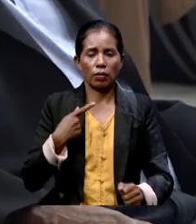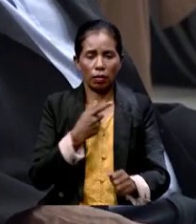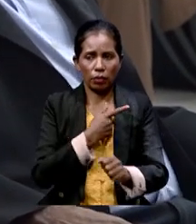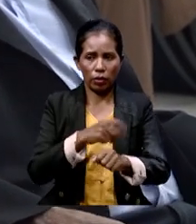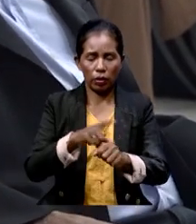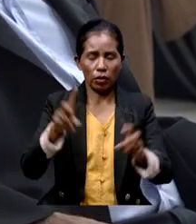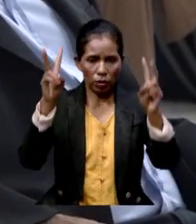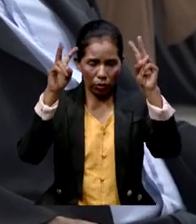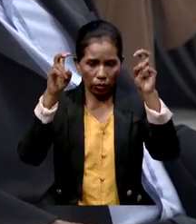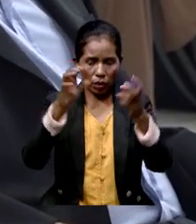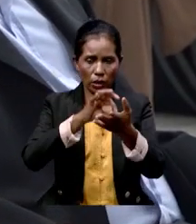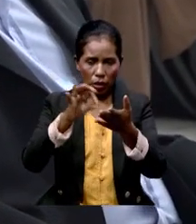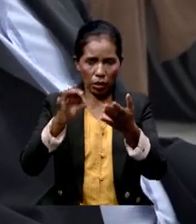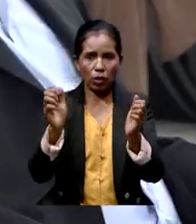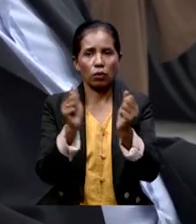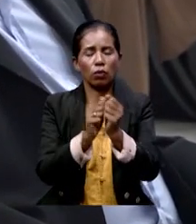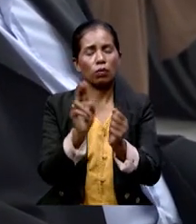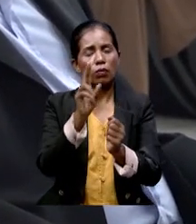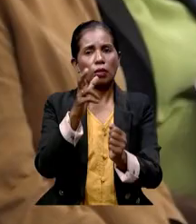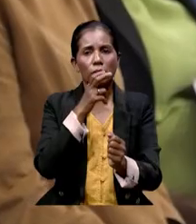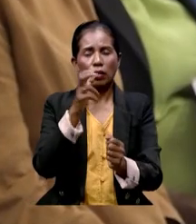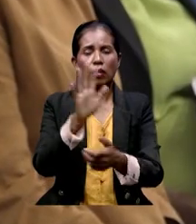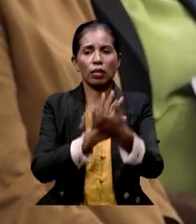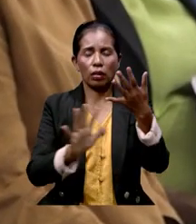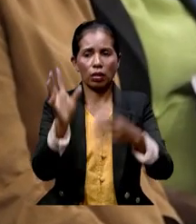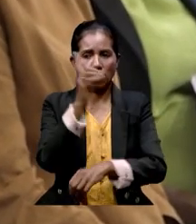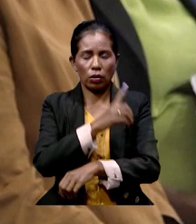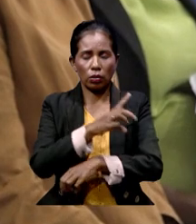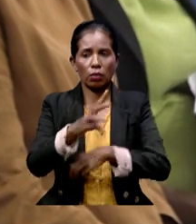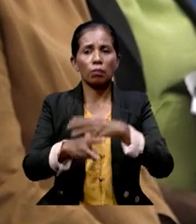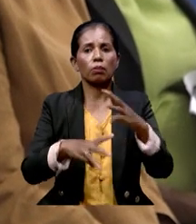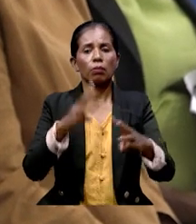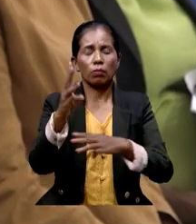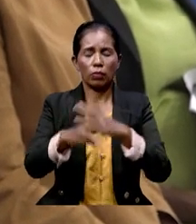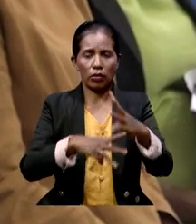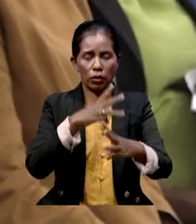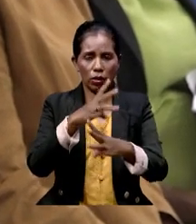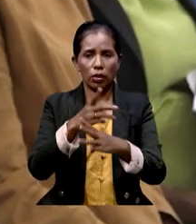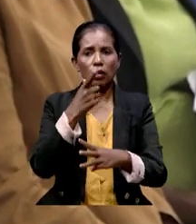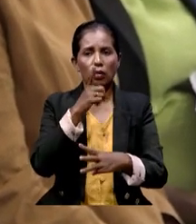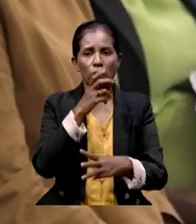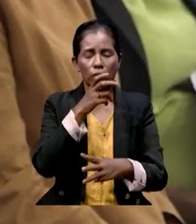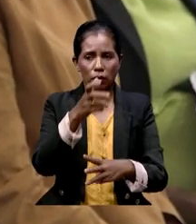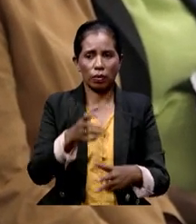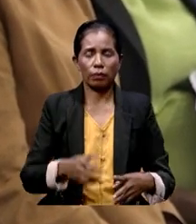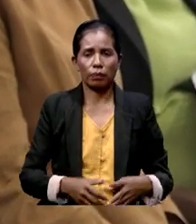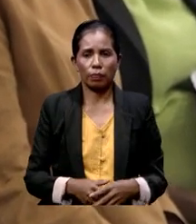O tema é escrever em português, onde comemora o Lorong Mundial Língua Portuguesa na Cultura CPLP.